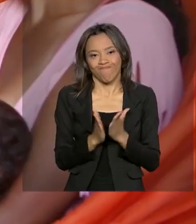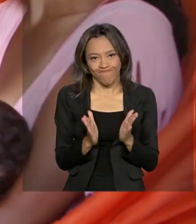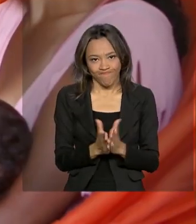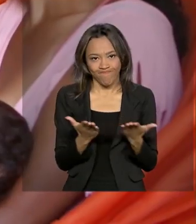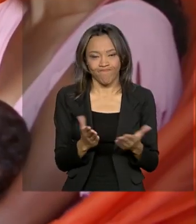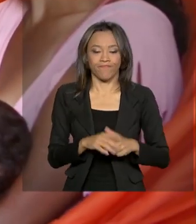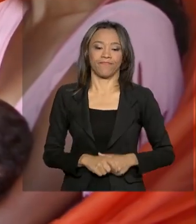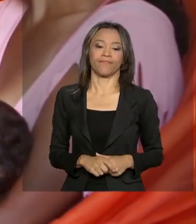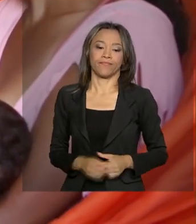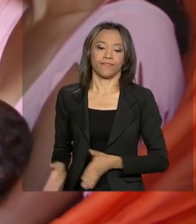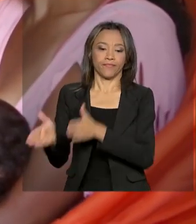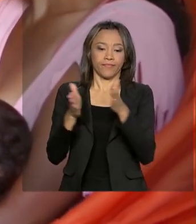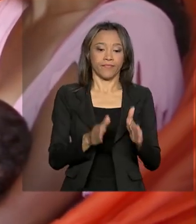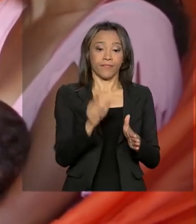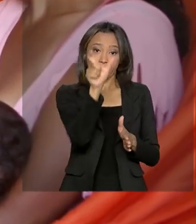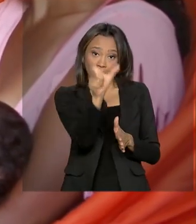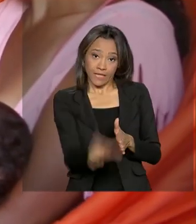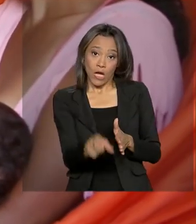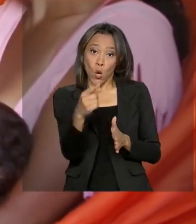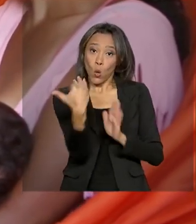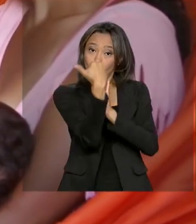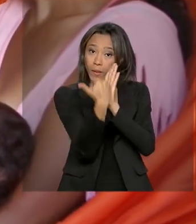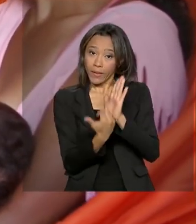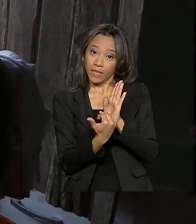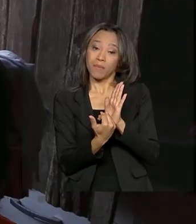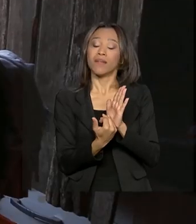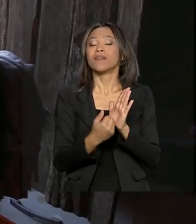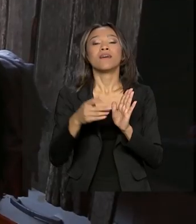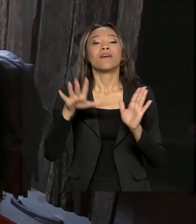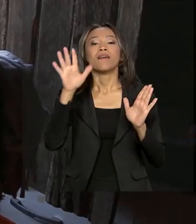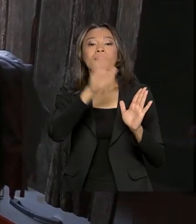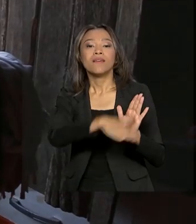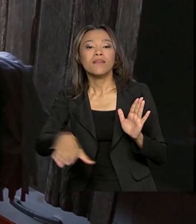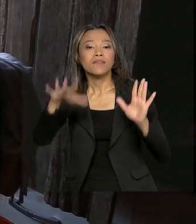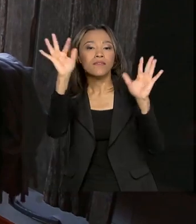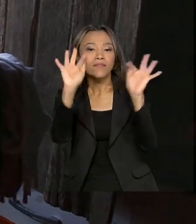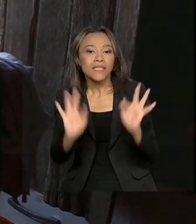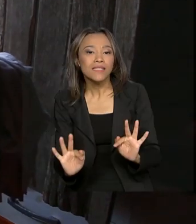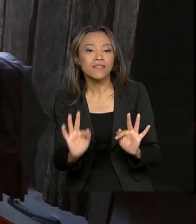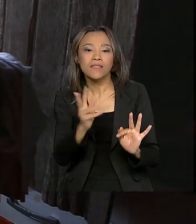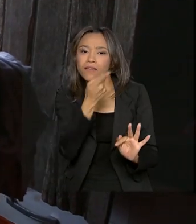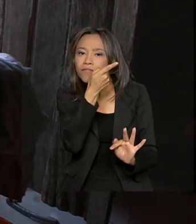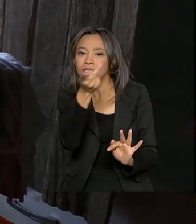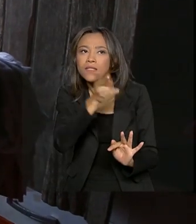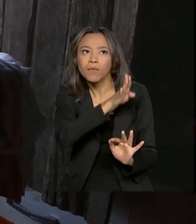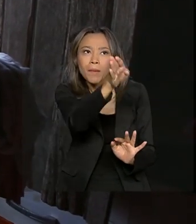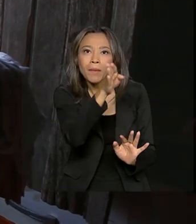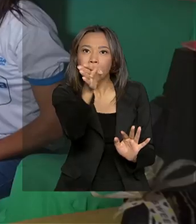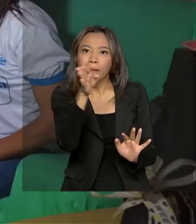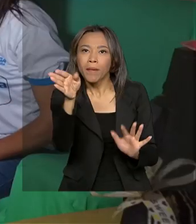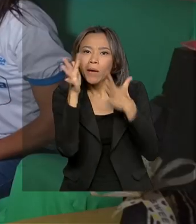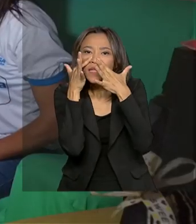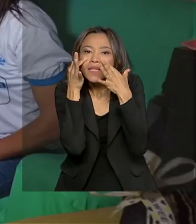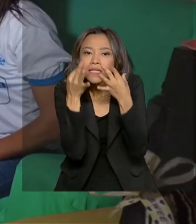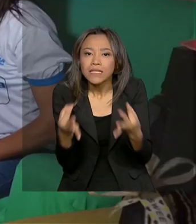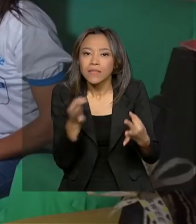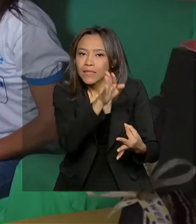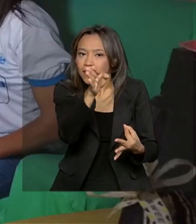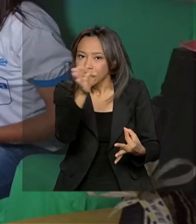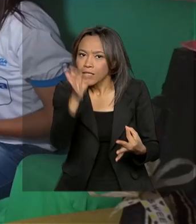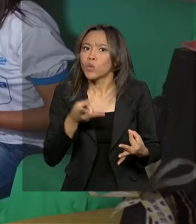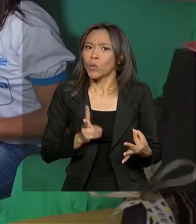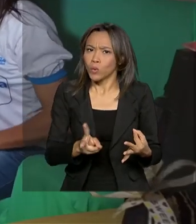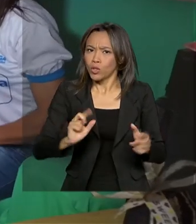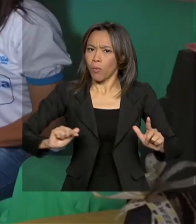O programa Criança Feliz, do governo federal, de visitação domiciliar para atenção à primeira infância, continua